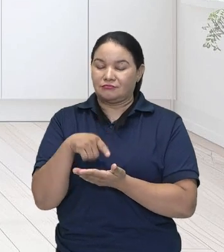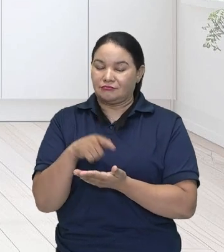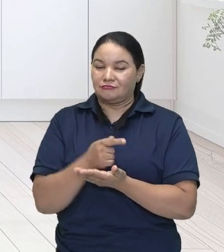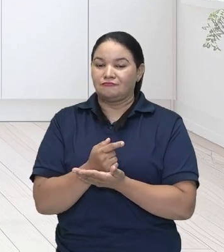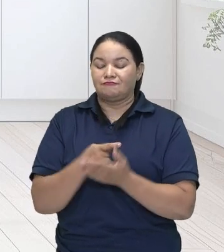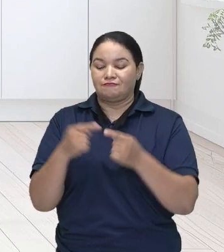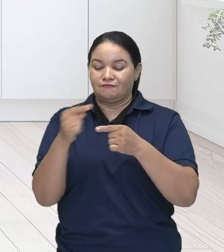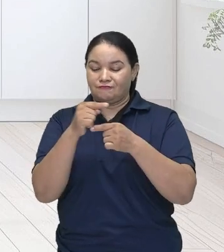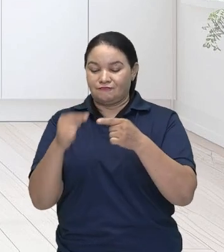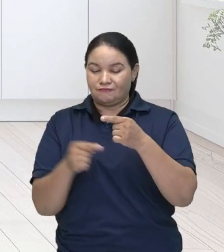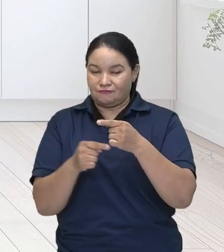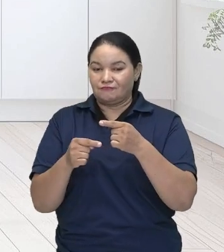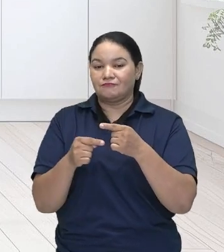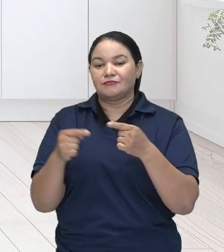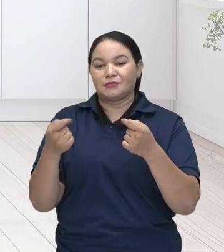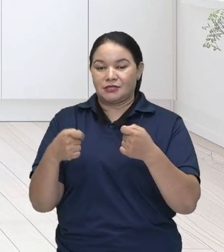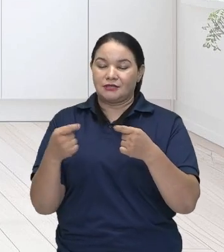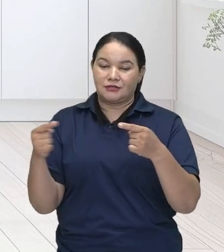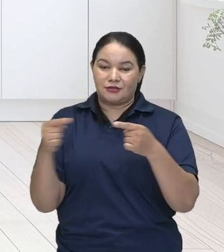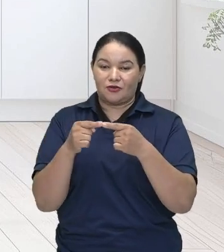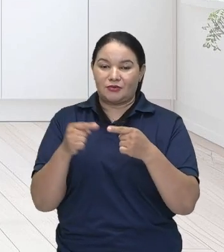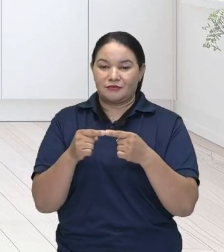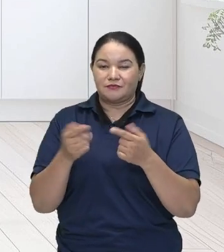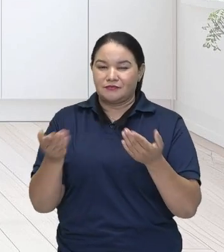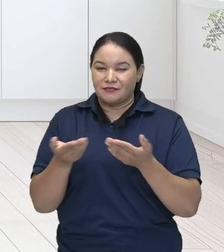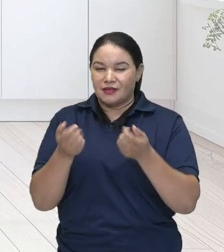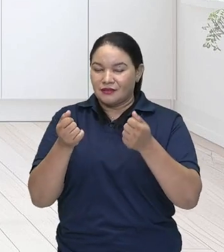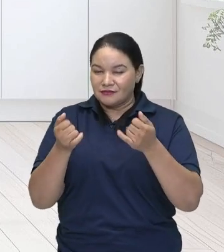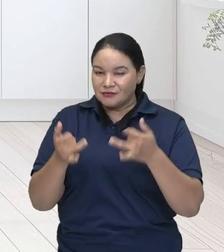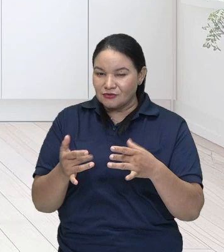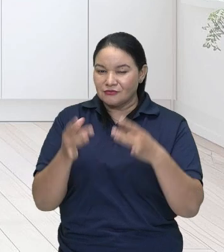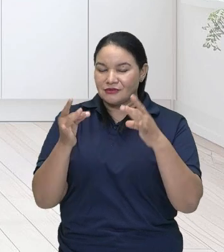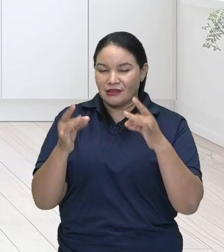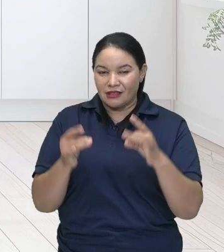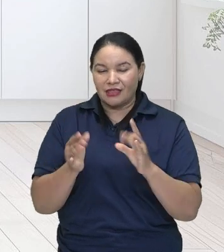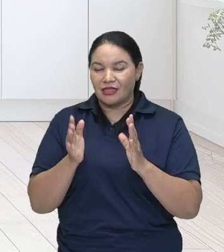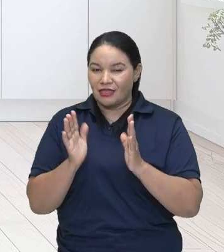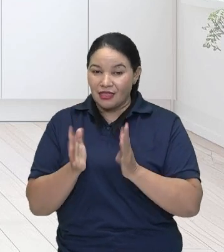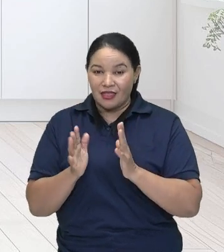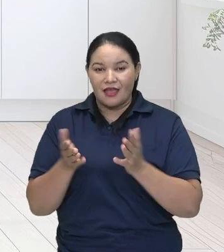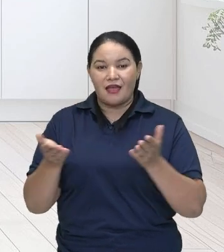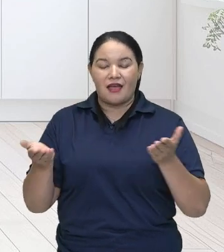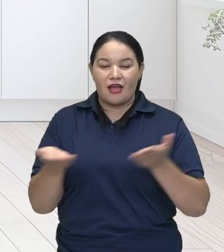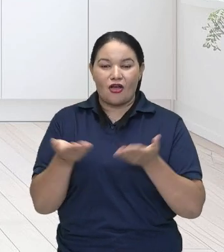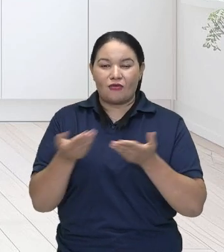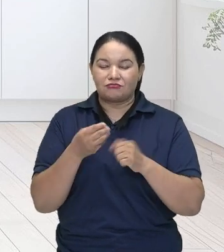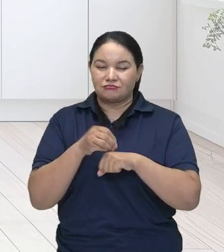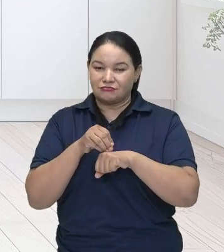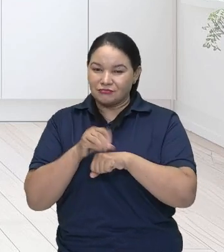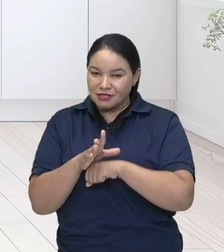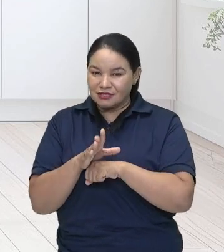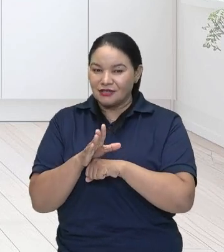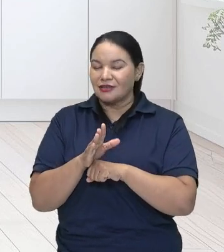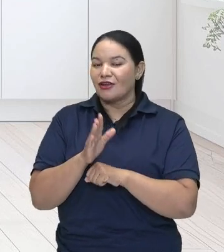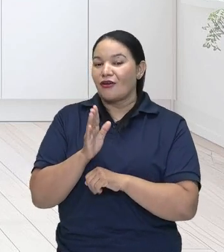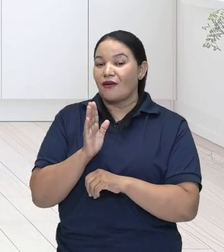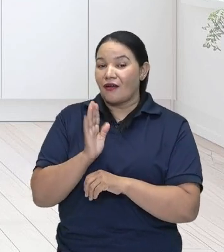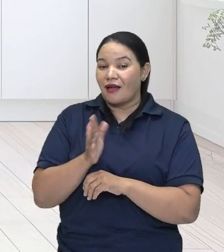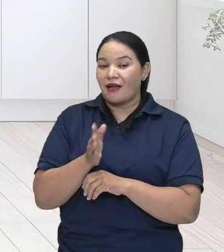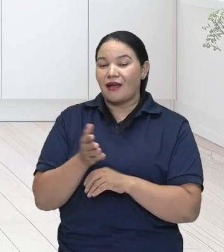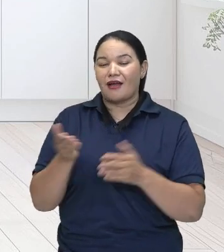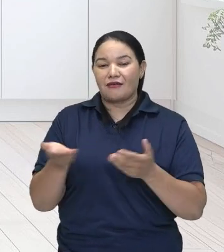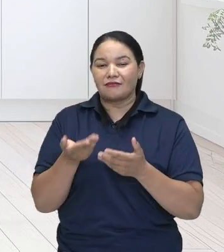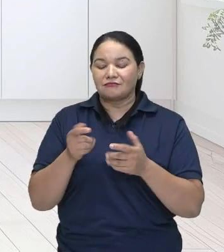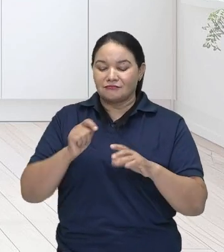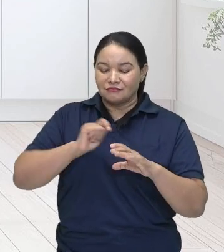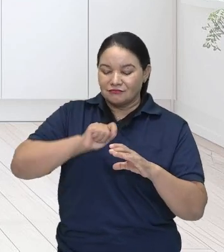proporção. E agora, depois dessa contextualização, dessa dica aqui, né, na